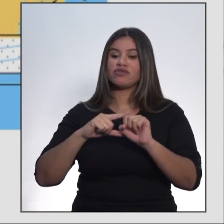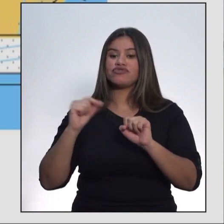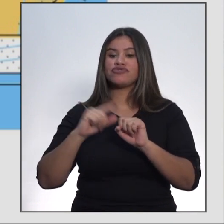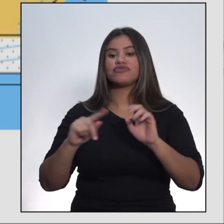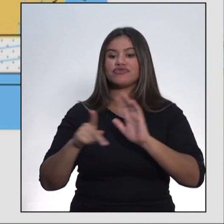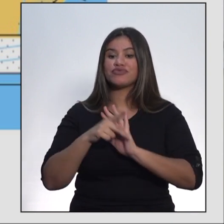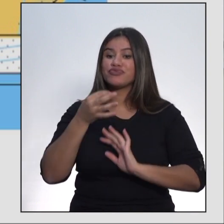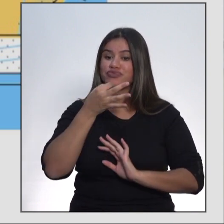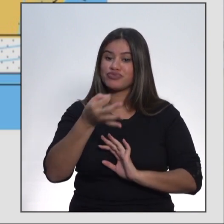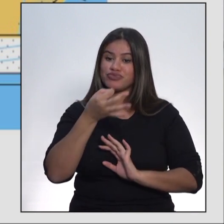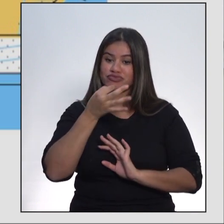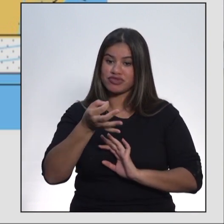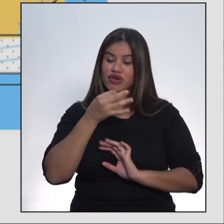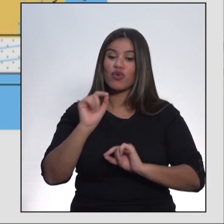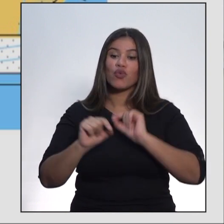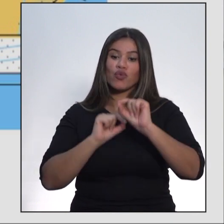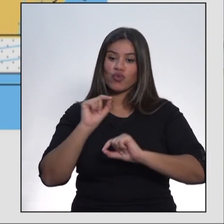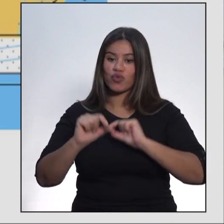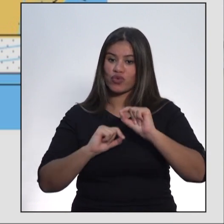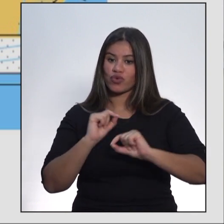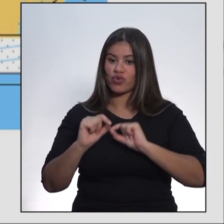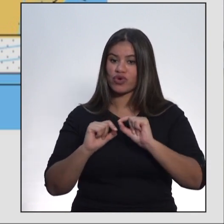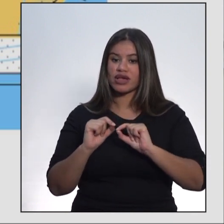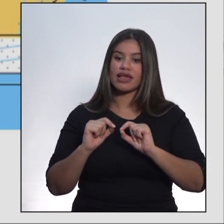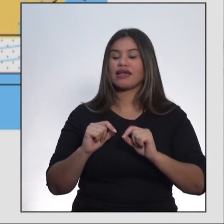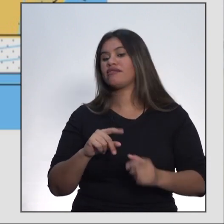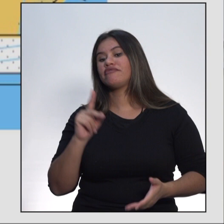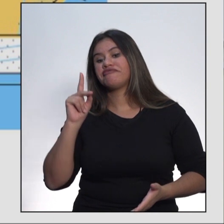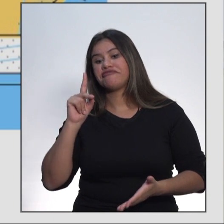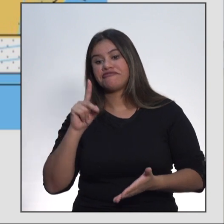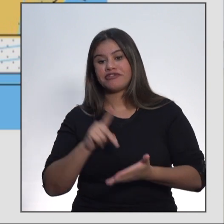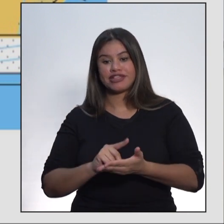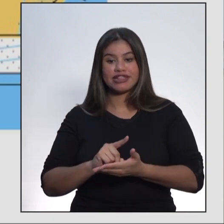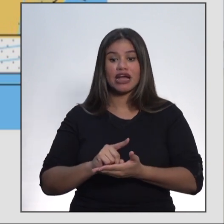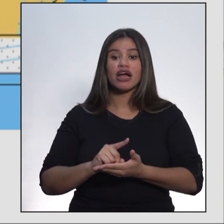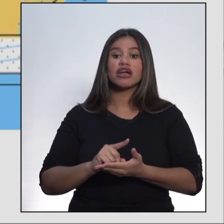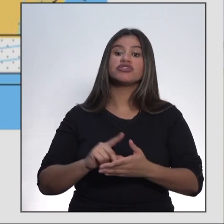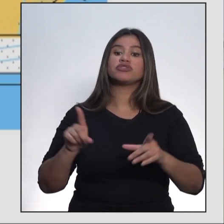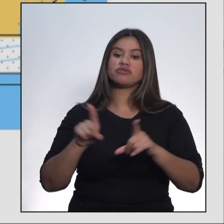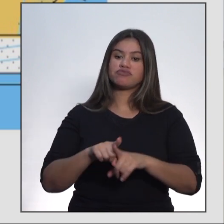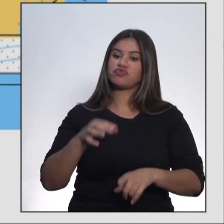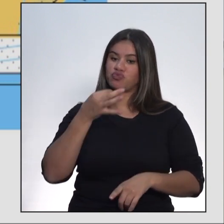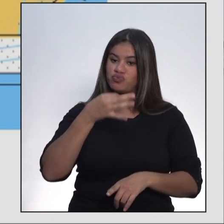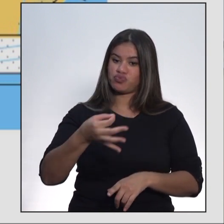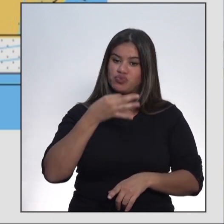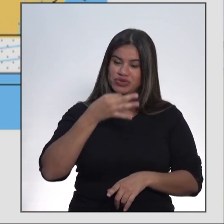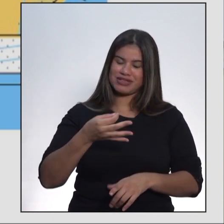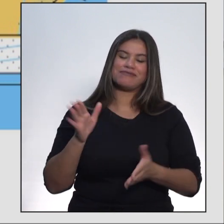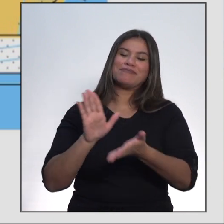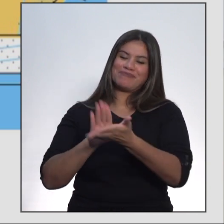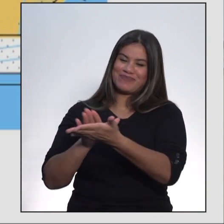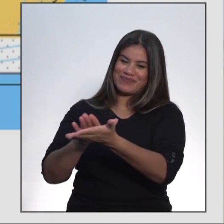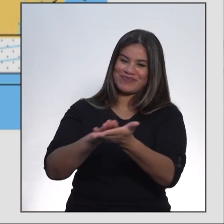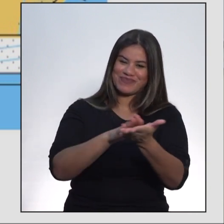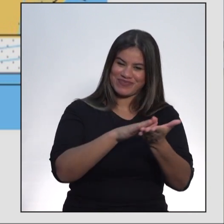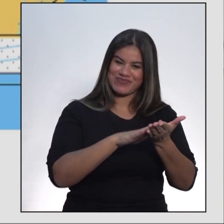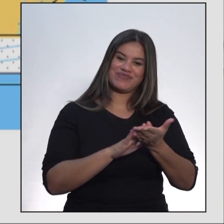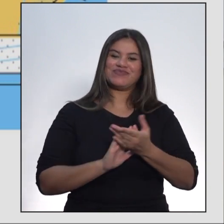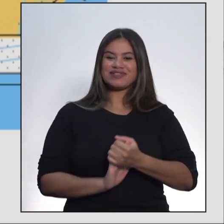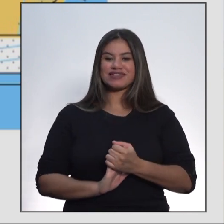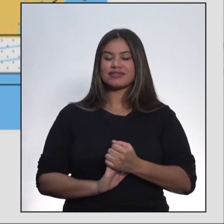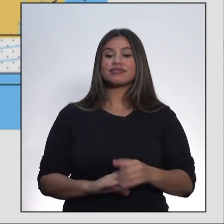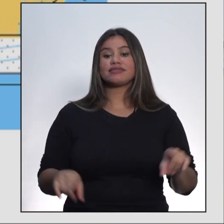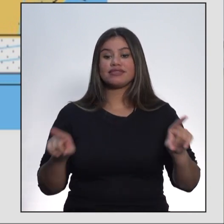eles consistem em quê? Em verdades e em opiniões. Muito bem, pessoal! Depois